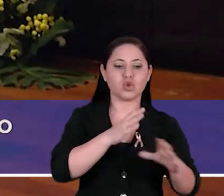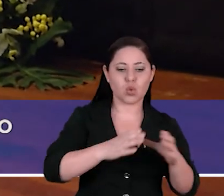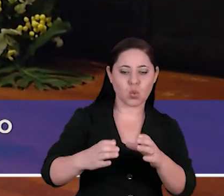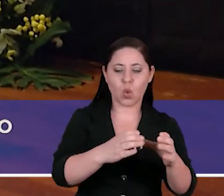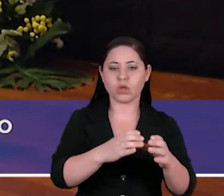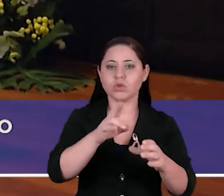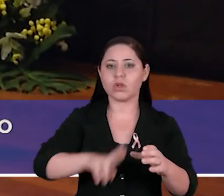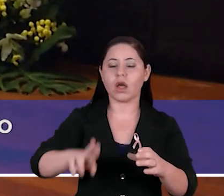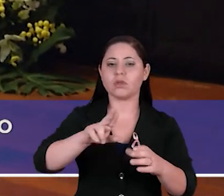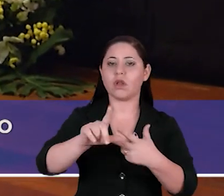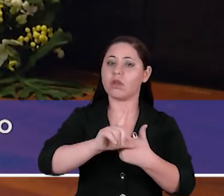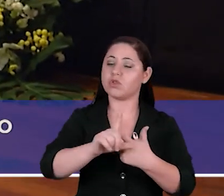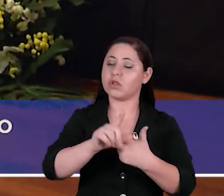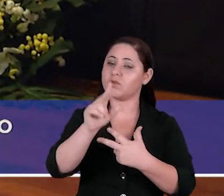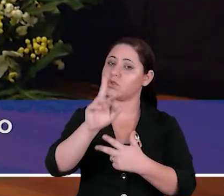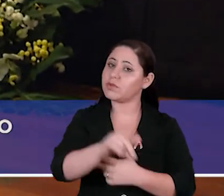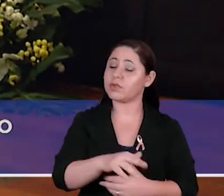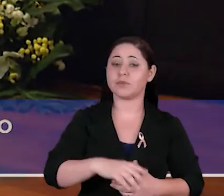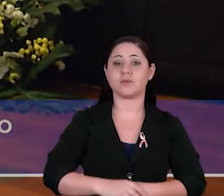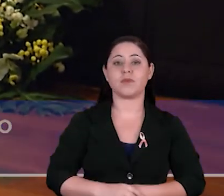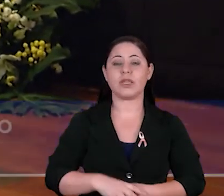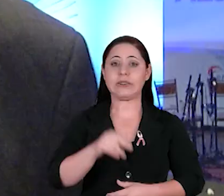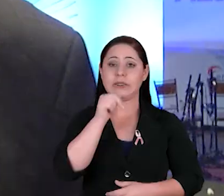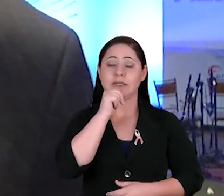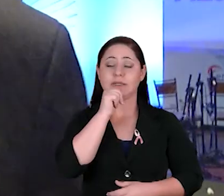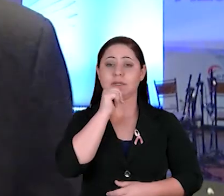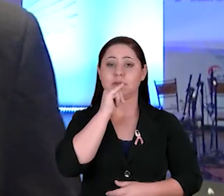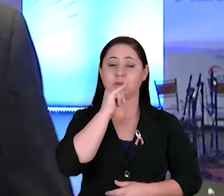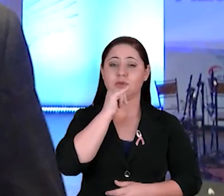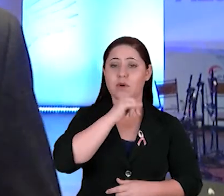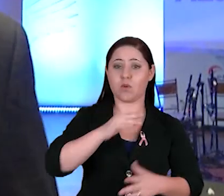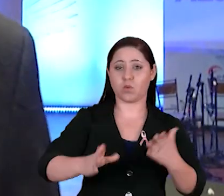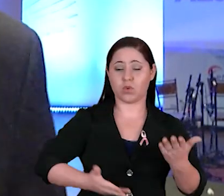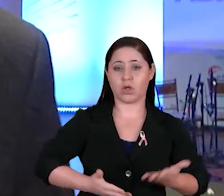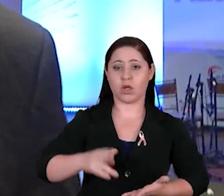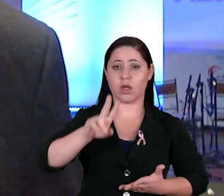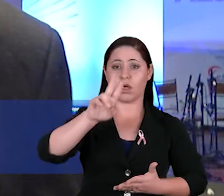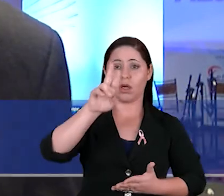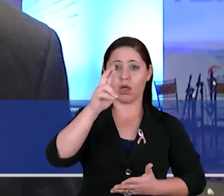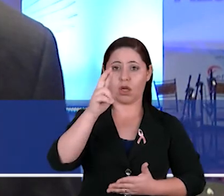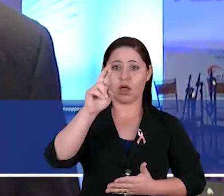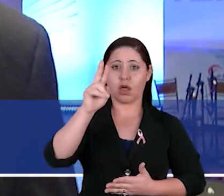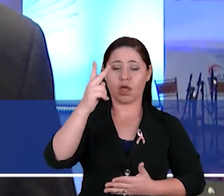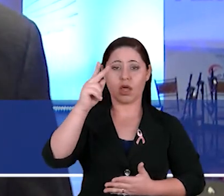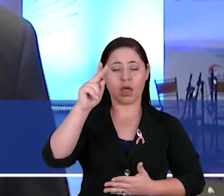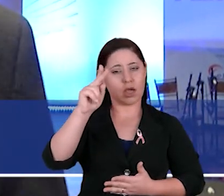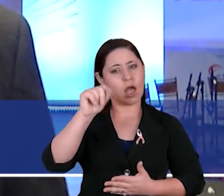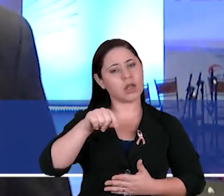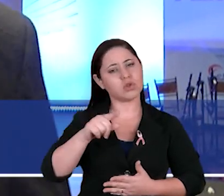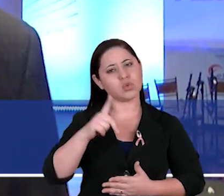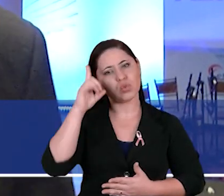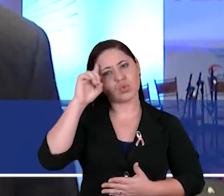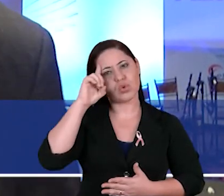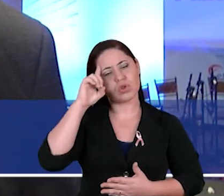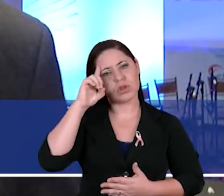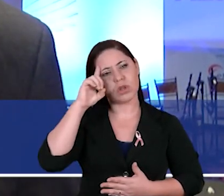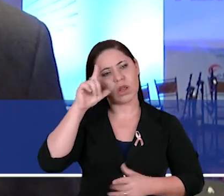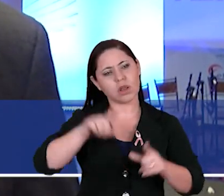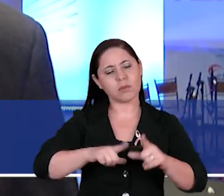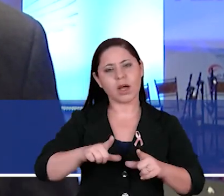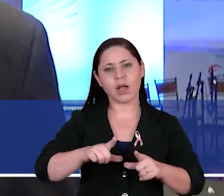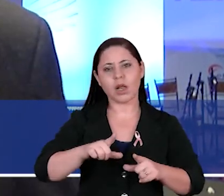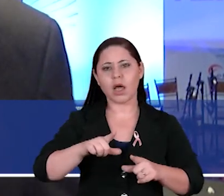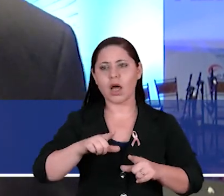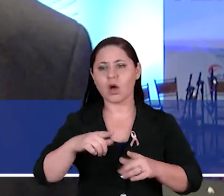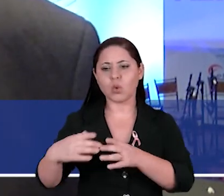ser aplicado nos mais diferentes setores do Legislativo. Para o pessoal, por exemplo, do RH, o direito administrativo está no dia a dia